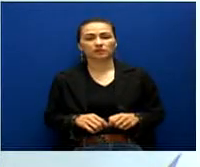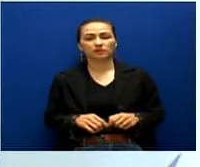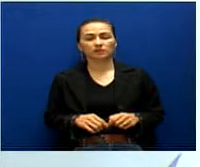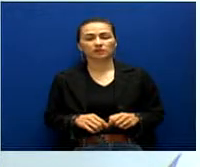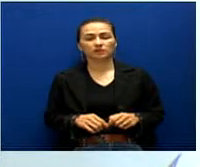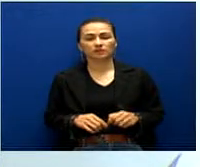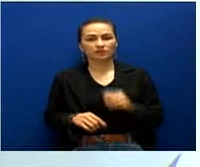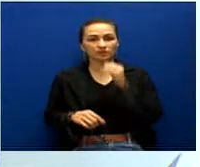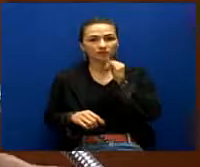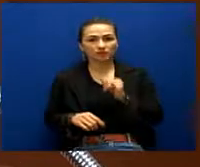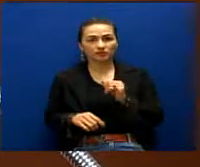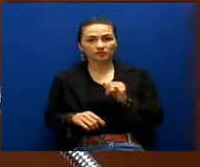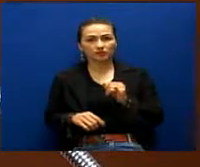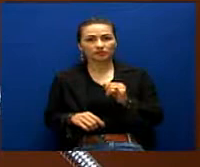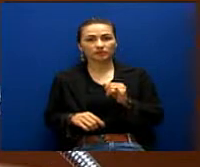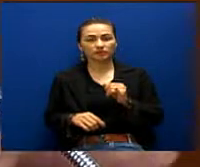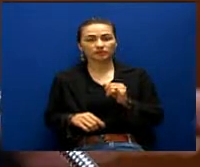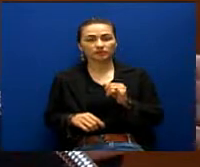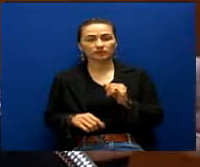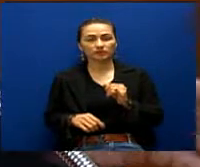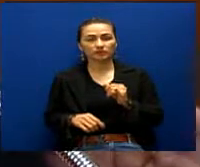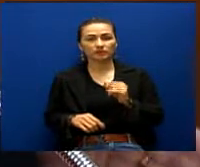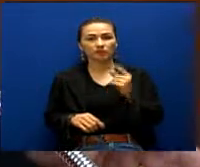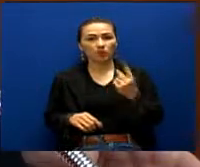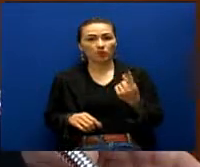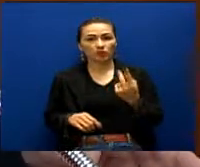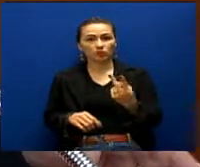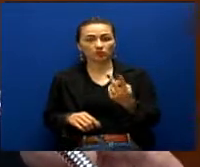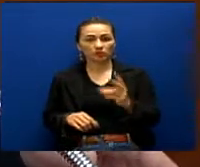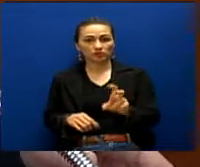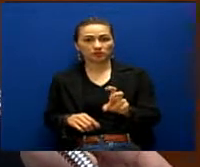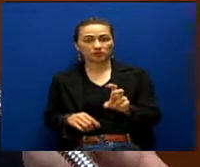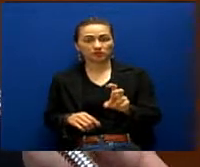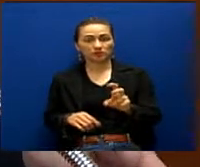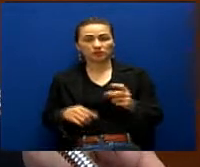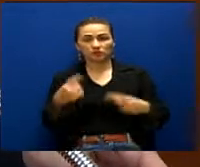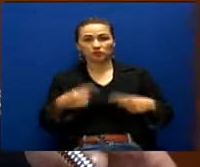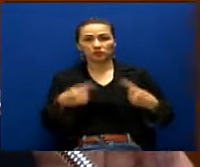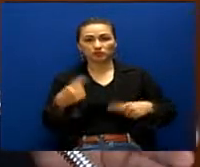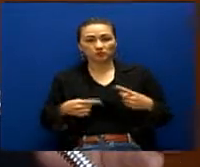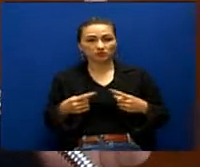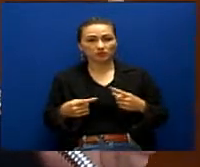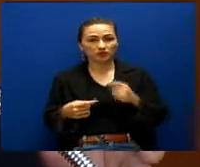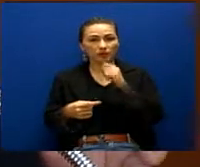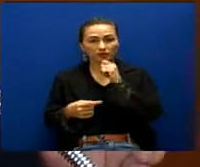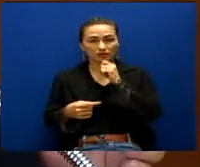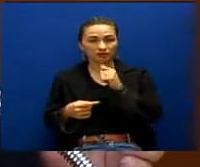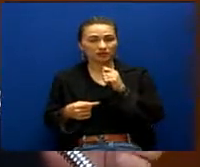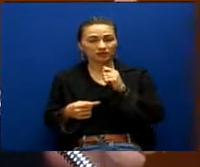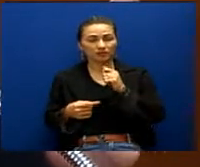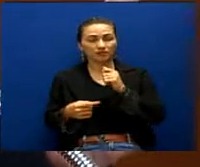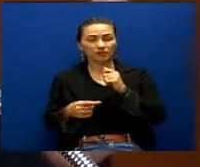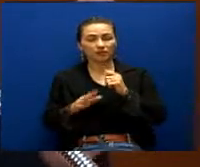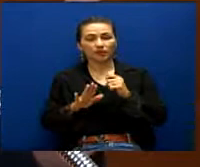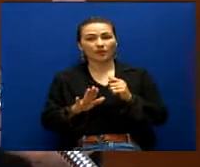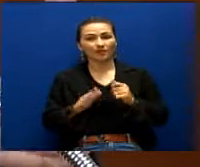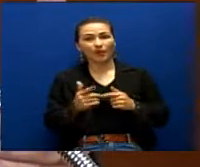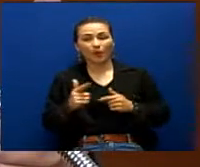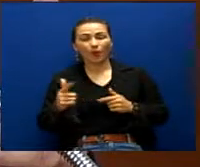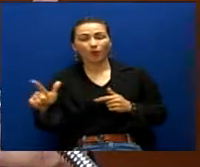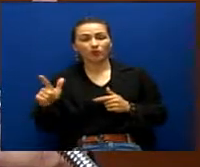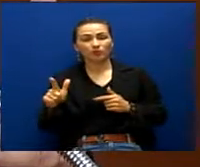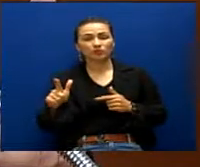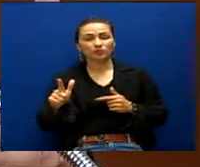se a senhora não colocar a 1, a 2 e a 5 em votação agora... Daí, as outras, que já têm